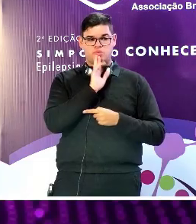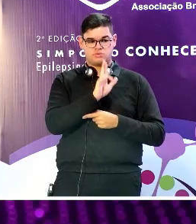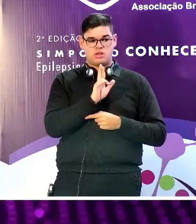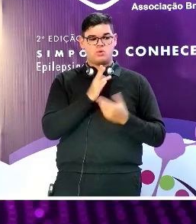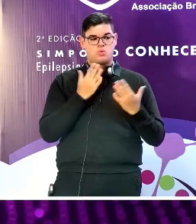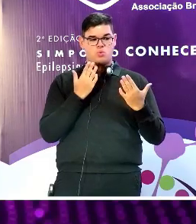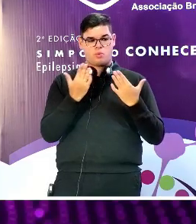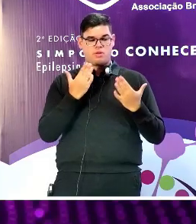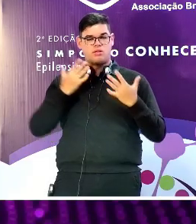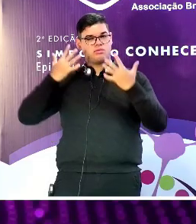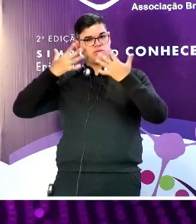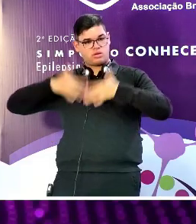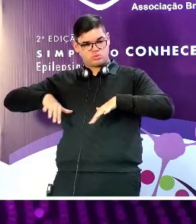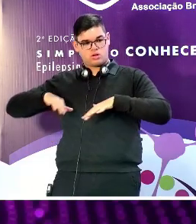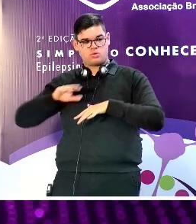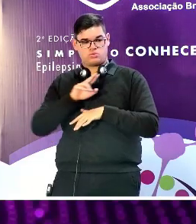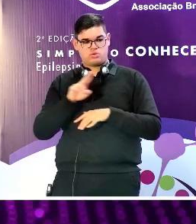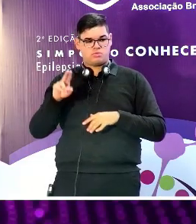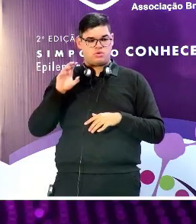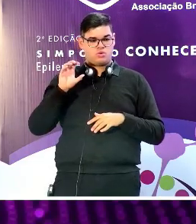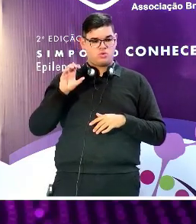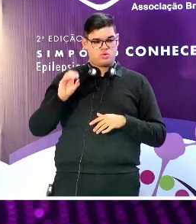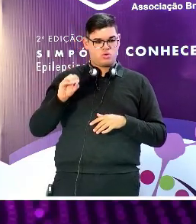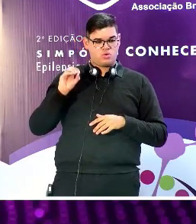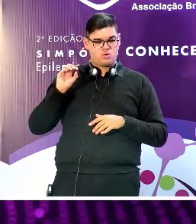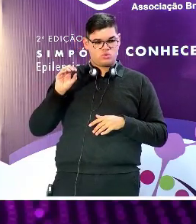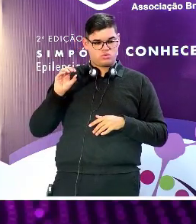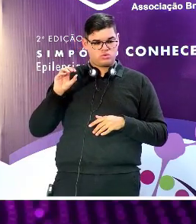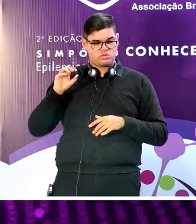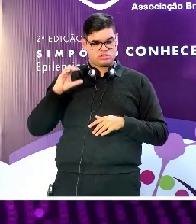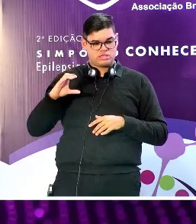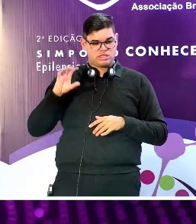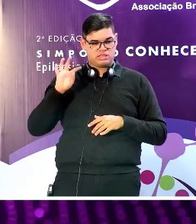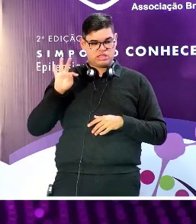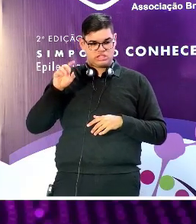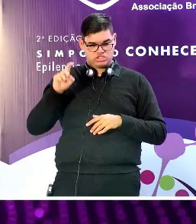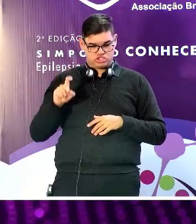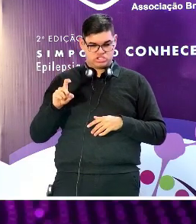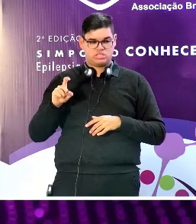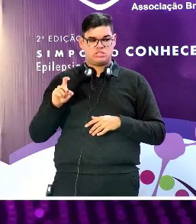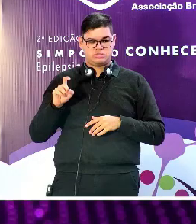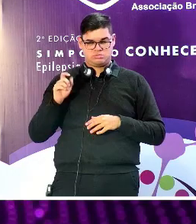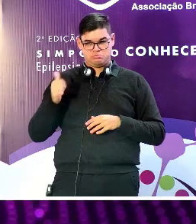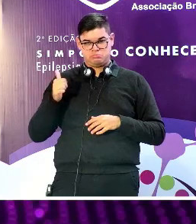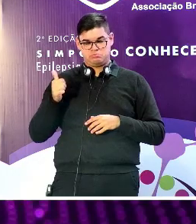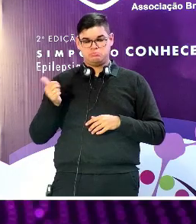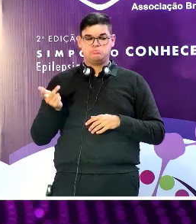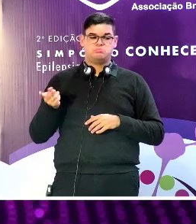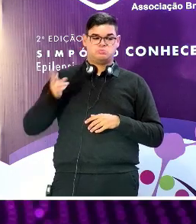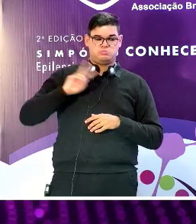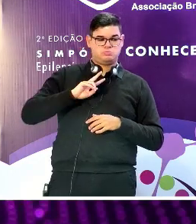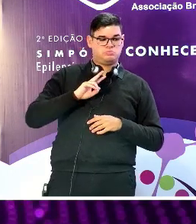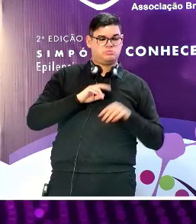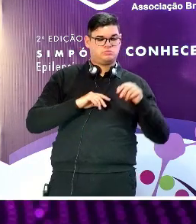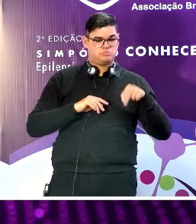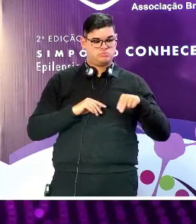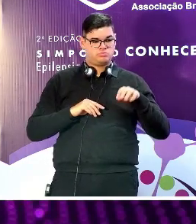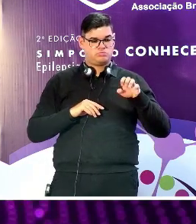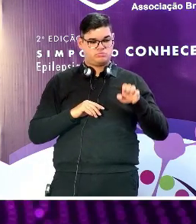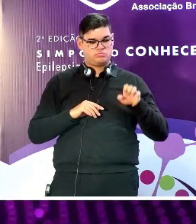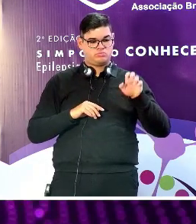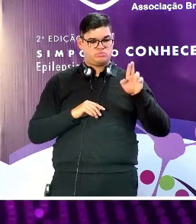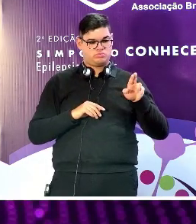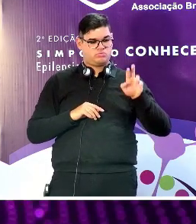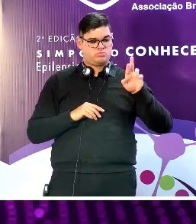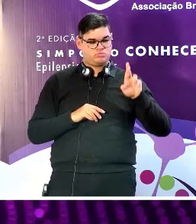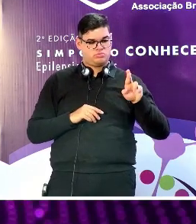natural, que eu dei o nome de OCTX, com o modificado, que é a neurovespina. Tá? Então,